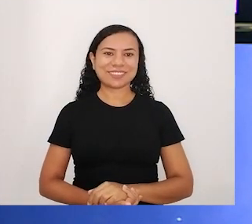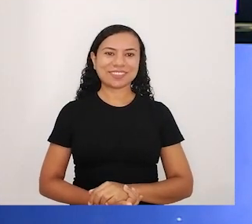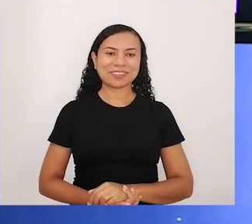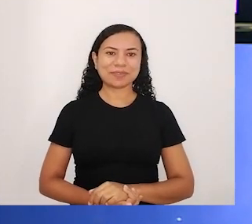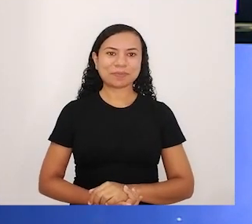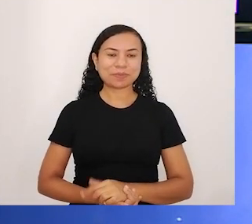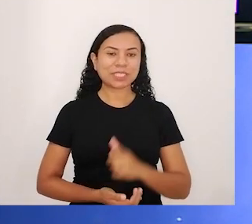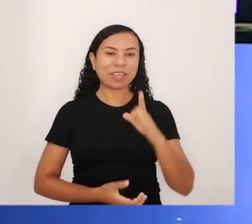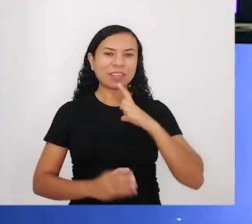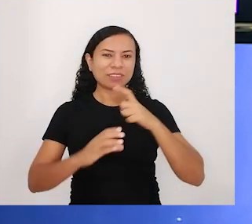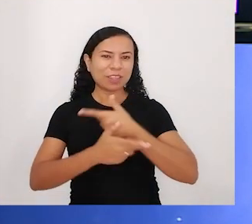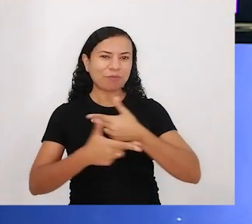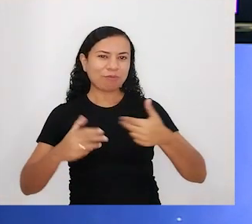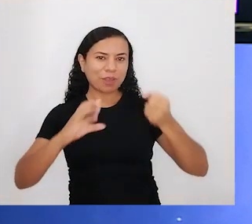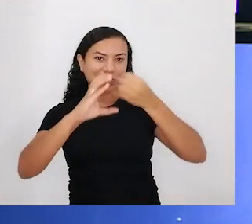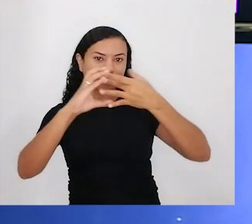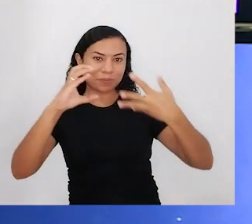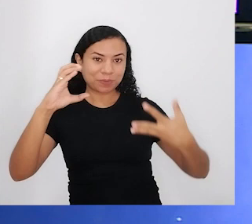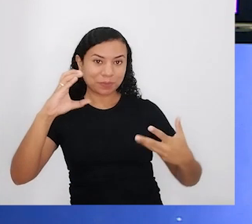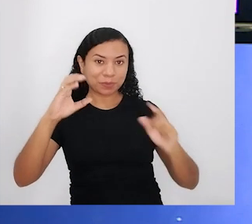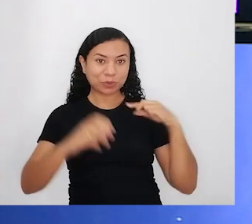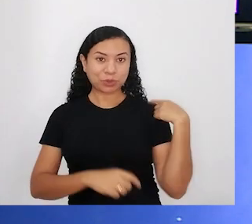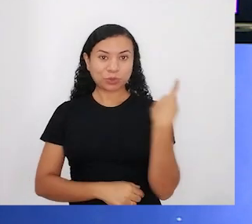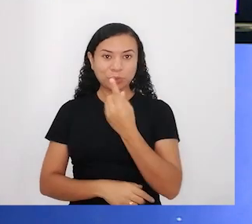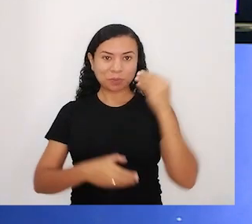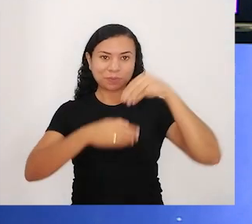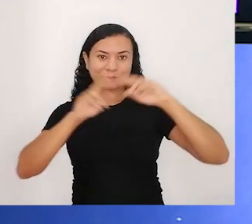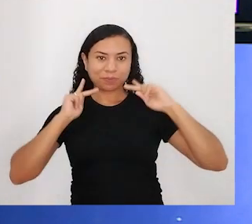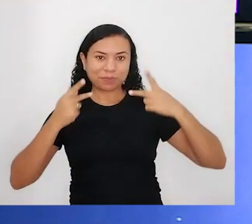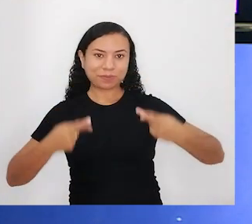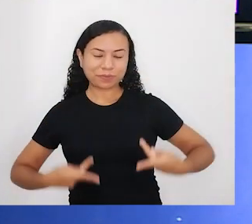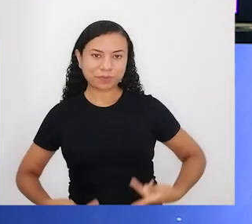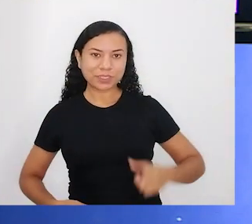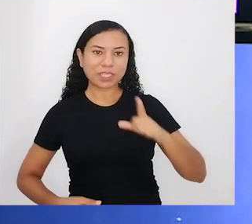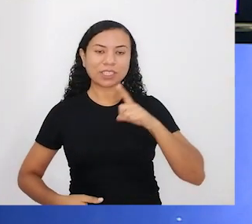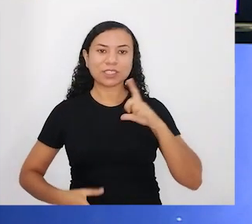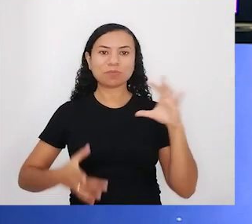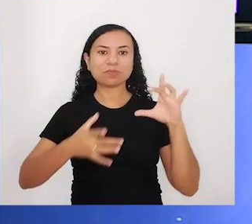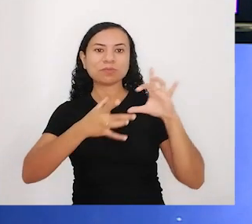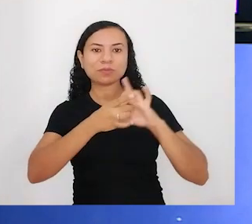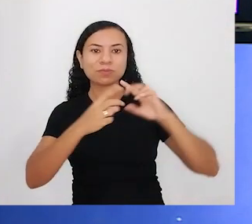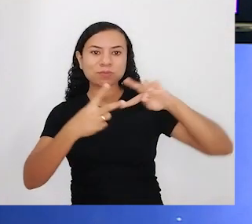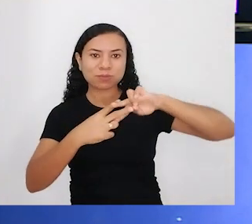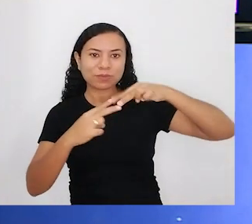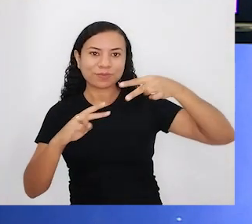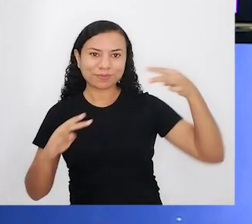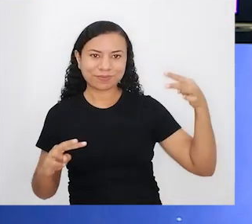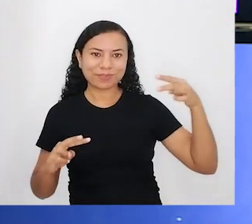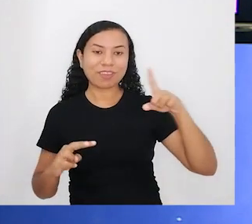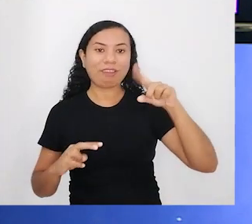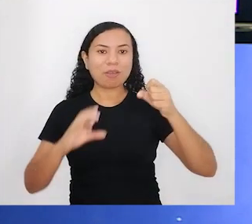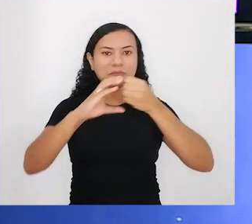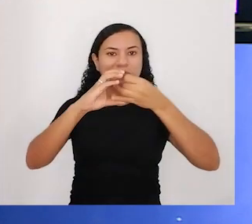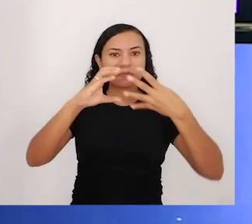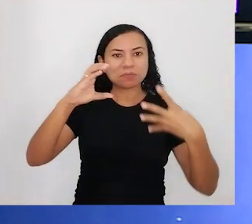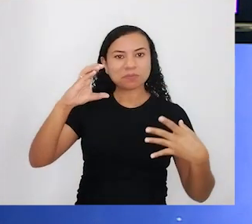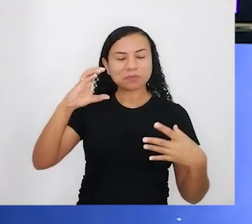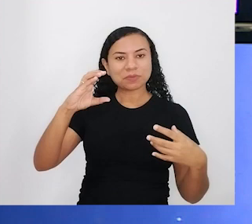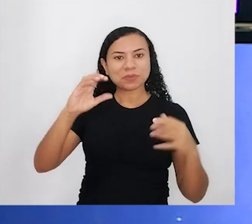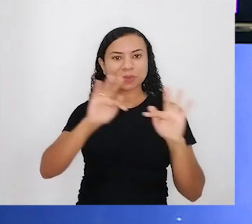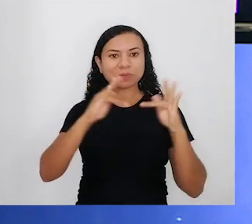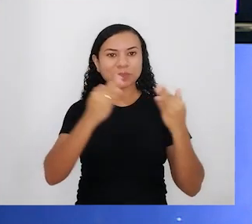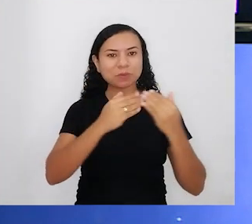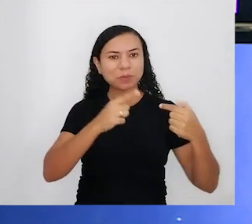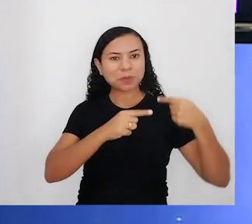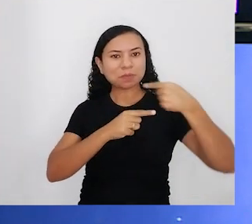Muitas características que nós recebemos são relacionadas ao material genético. São características congênitas que